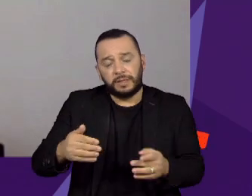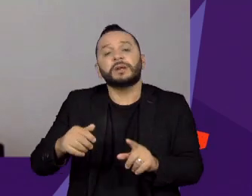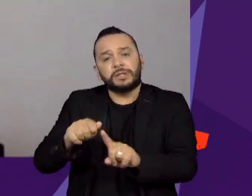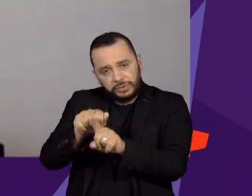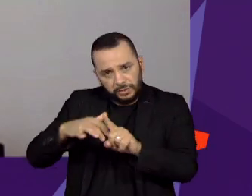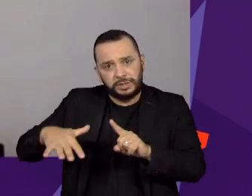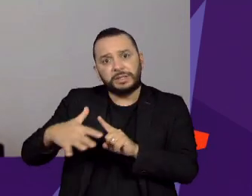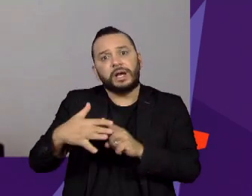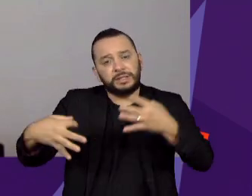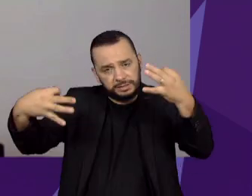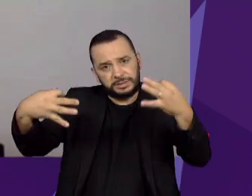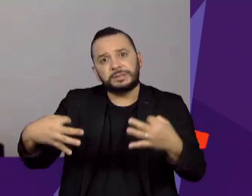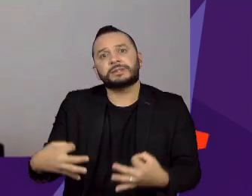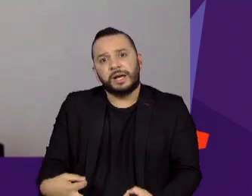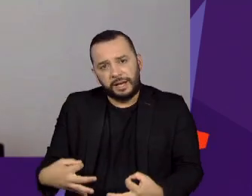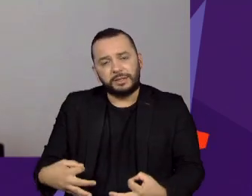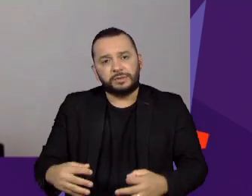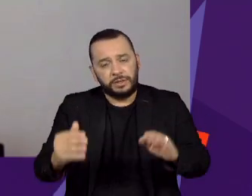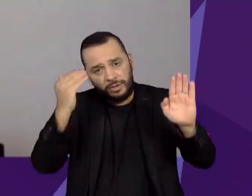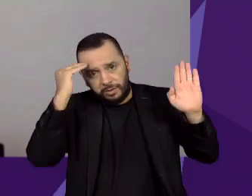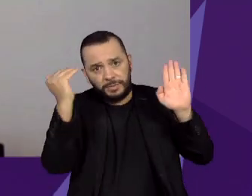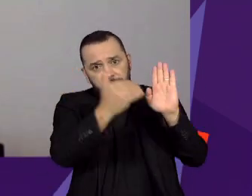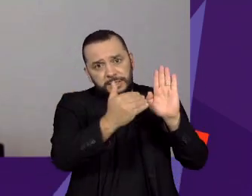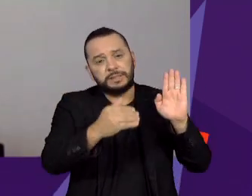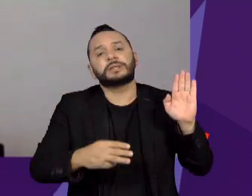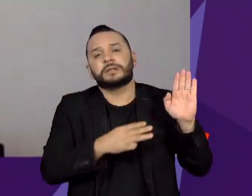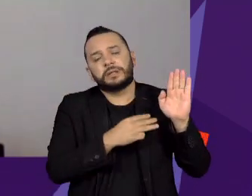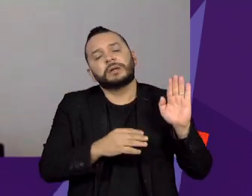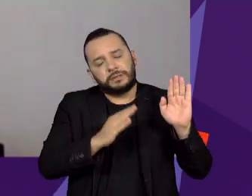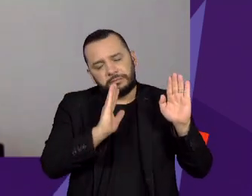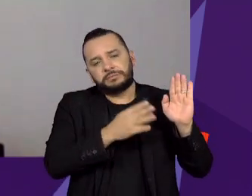junto com o Ministério da Saúde. Eu acho que isso